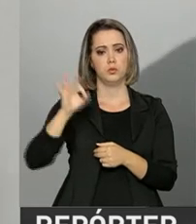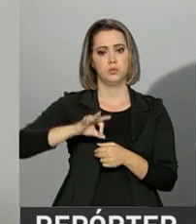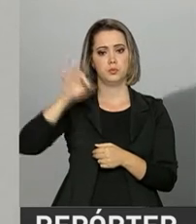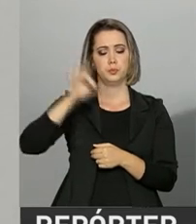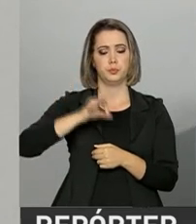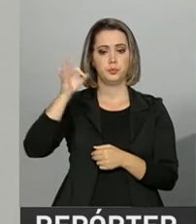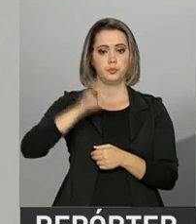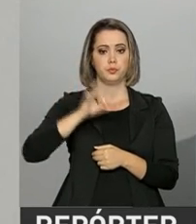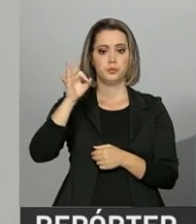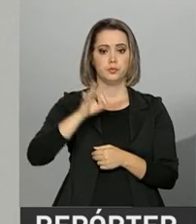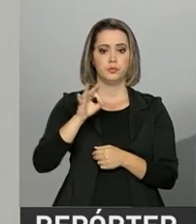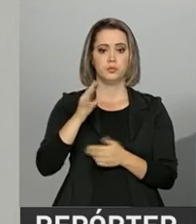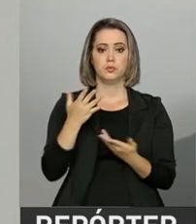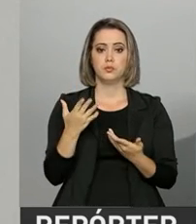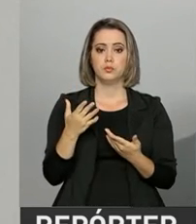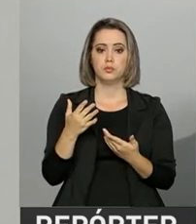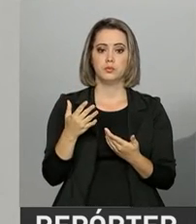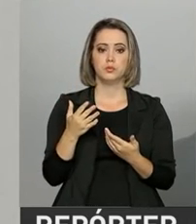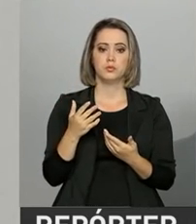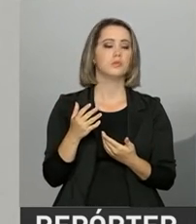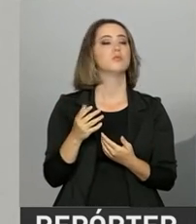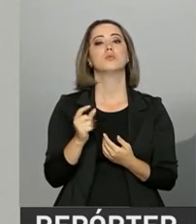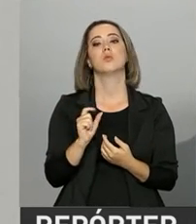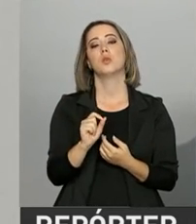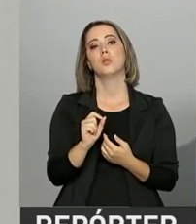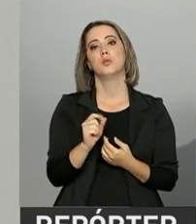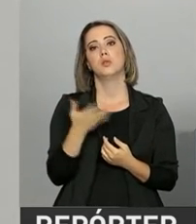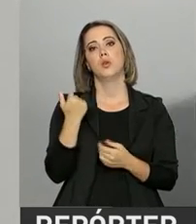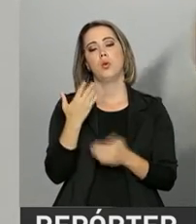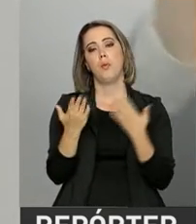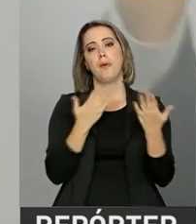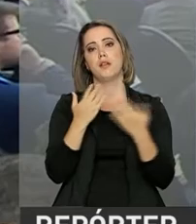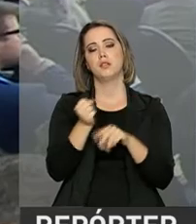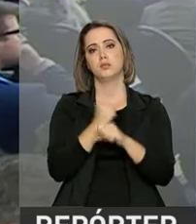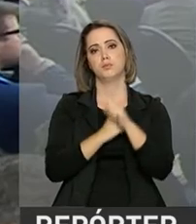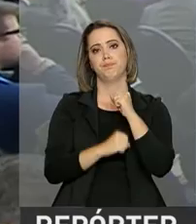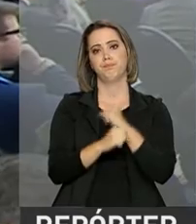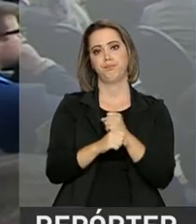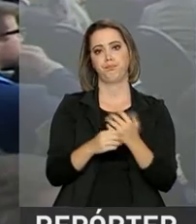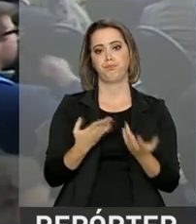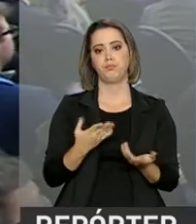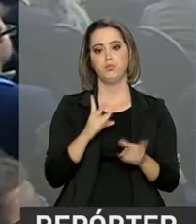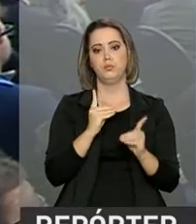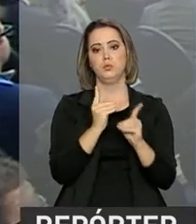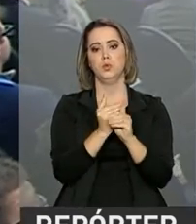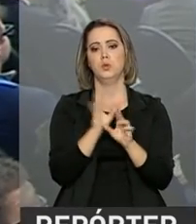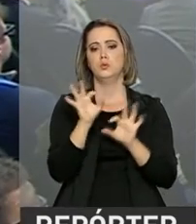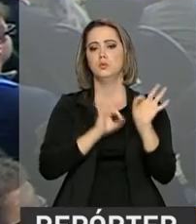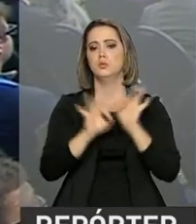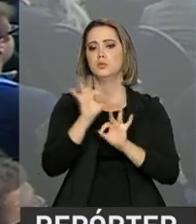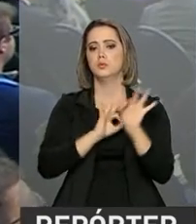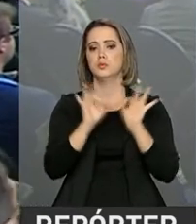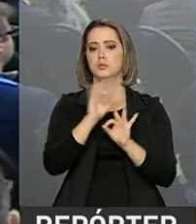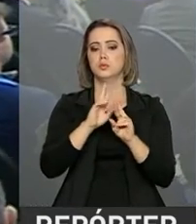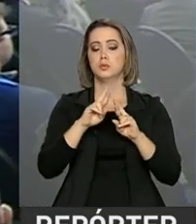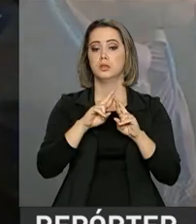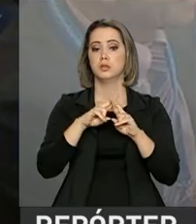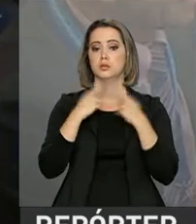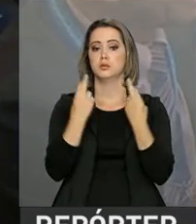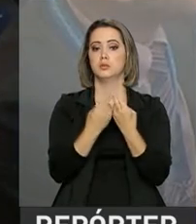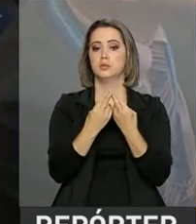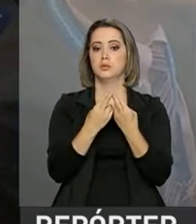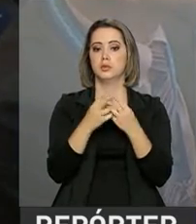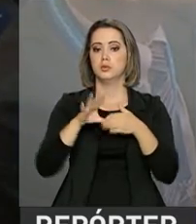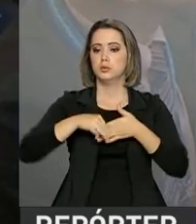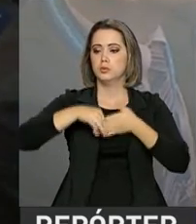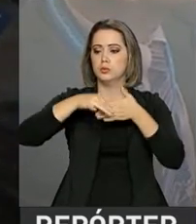sobre o final do ano passado o encontro foi uma preparação para a reunião dos chefes de estado